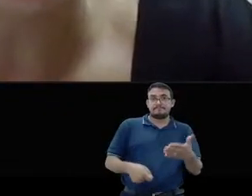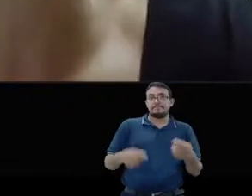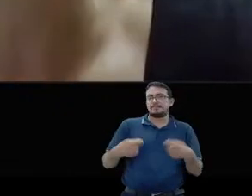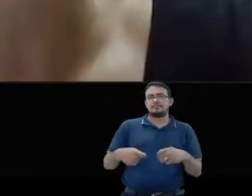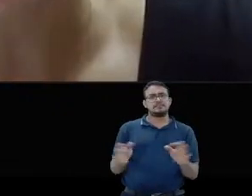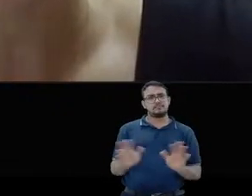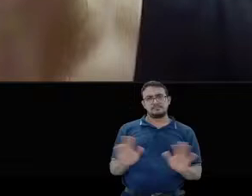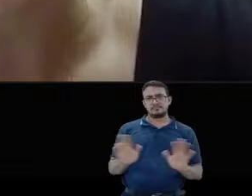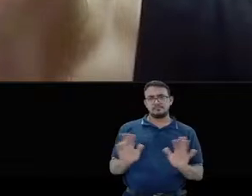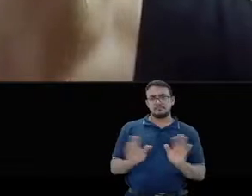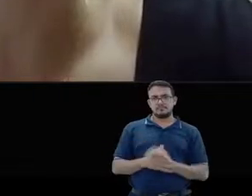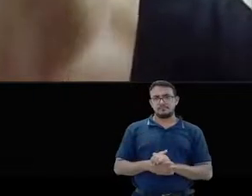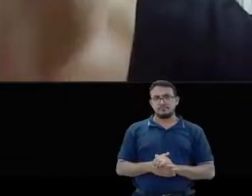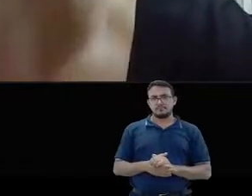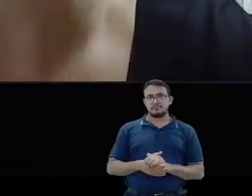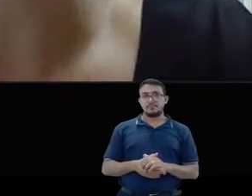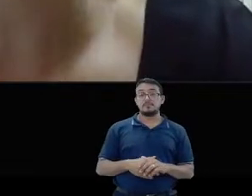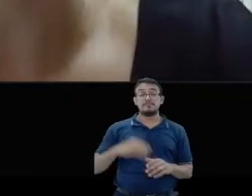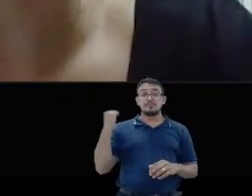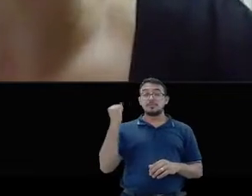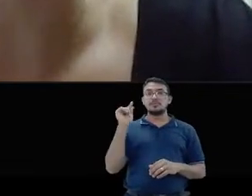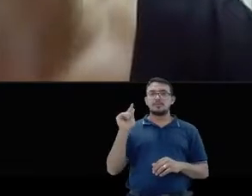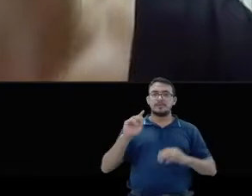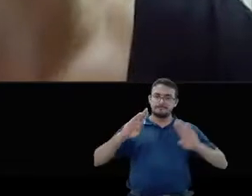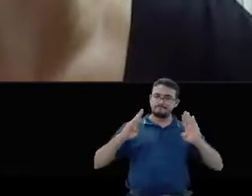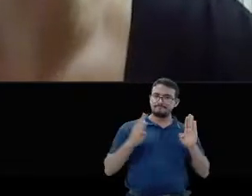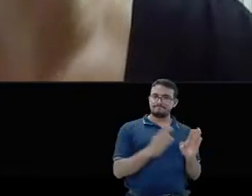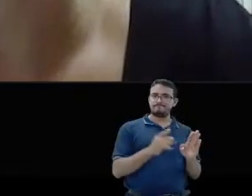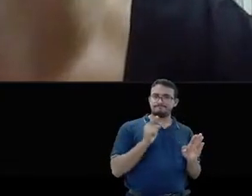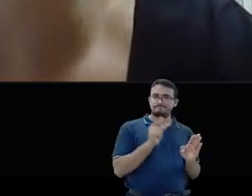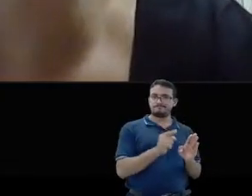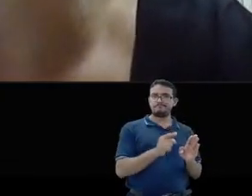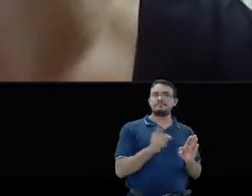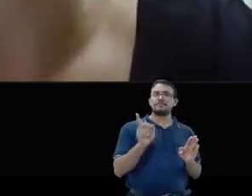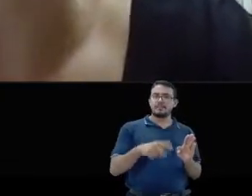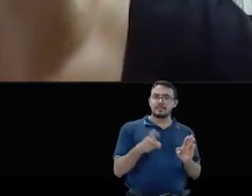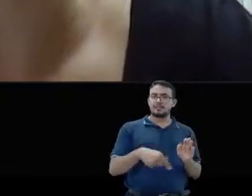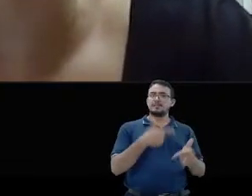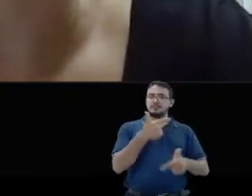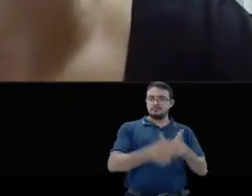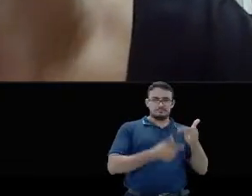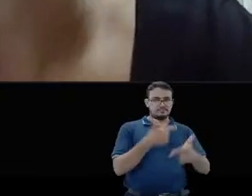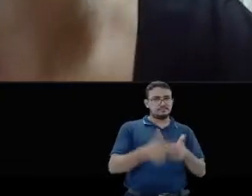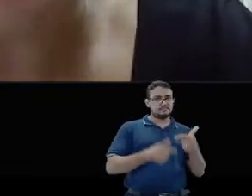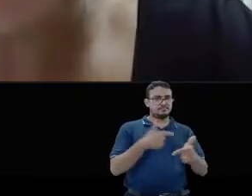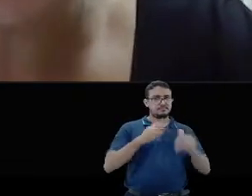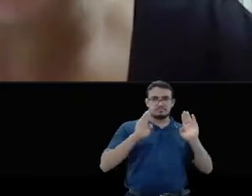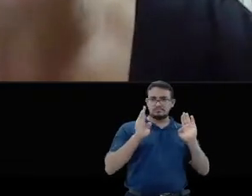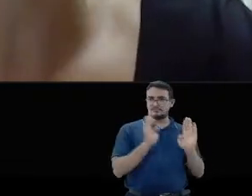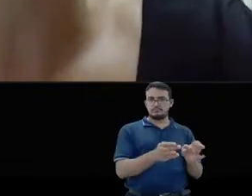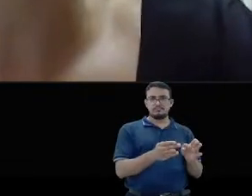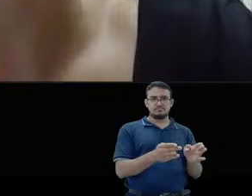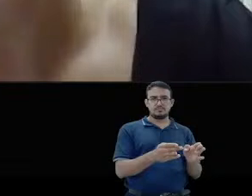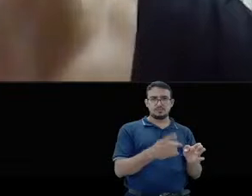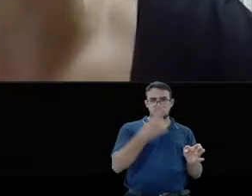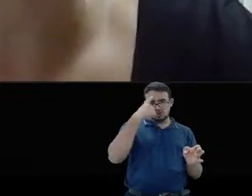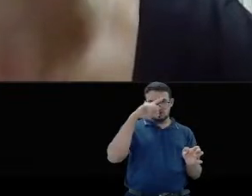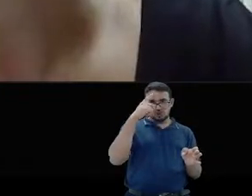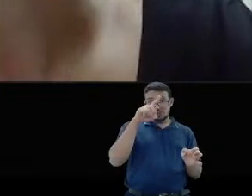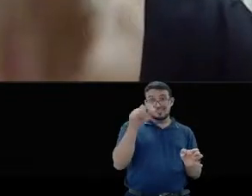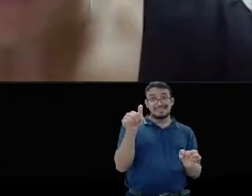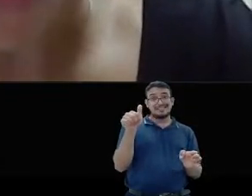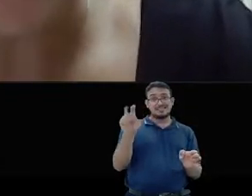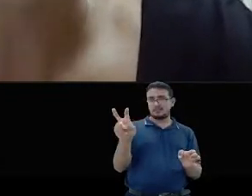aqui é o objeto do contrato, que nesse caso é contrato de empreitada, porque ele iria só para fazer 15 dias uma